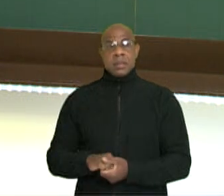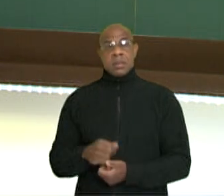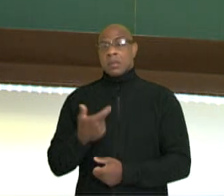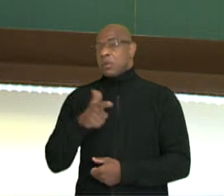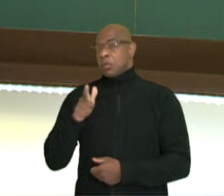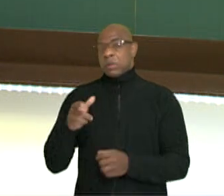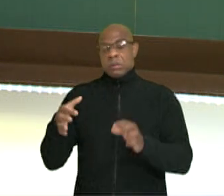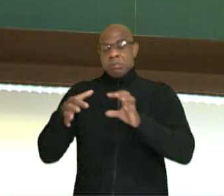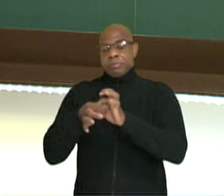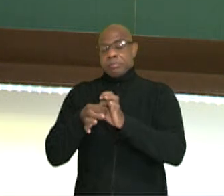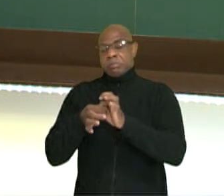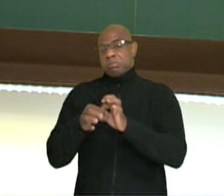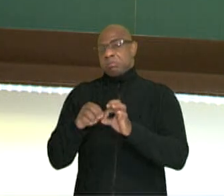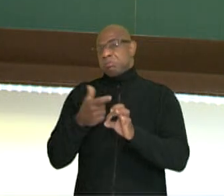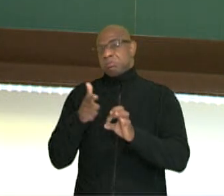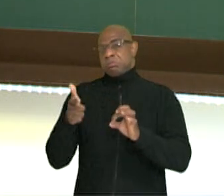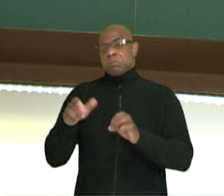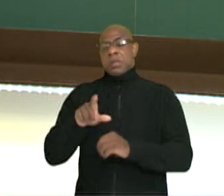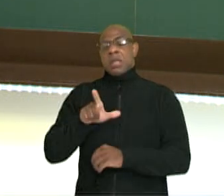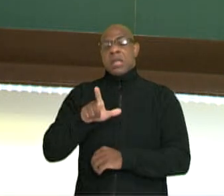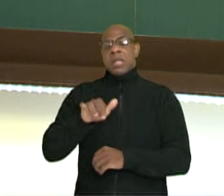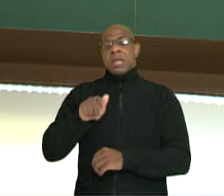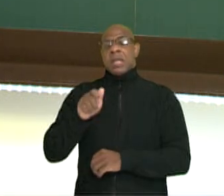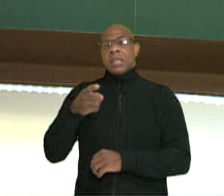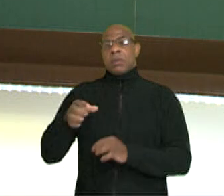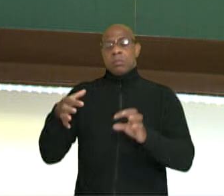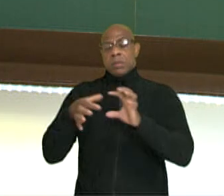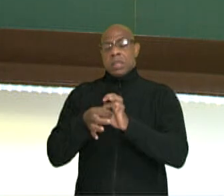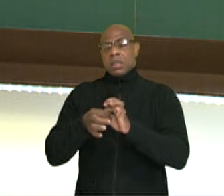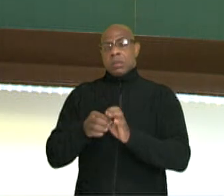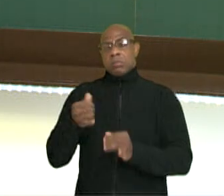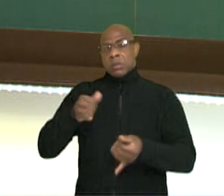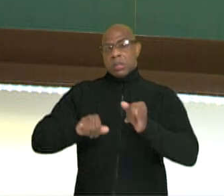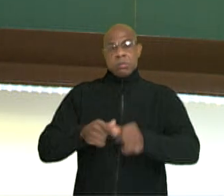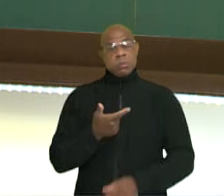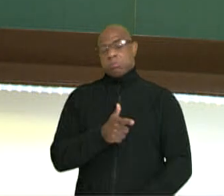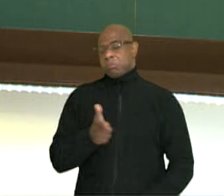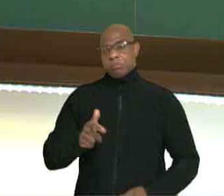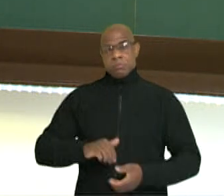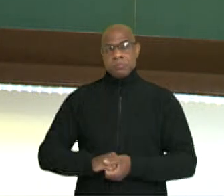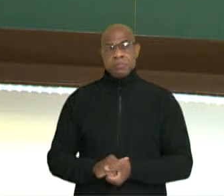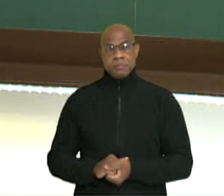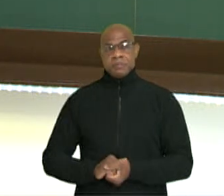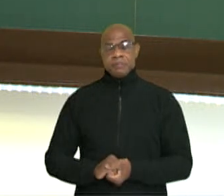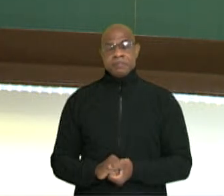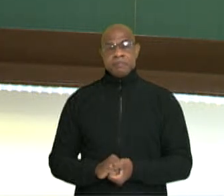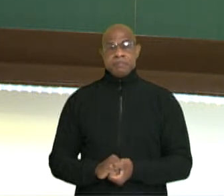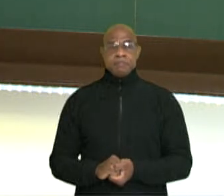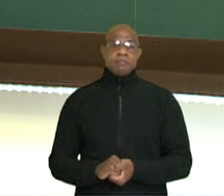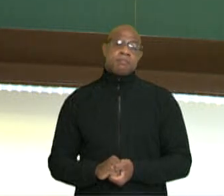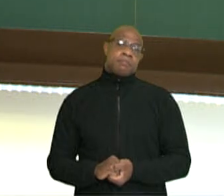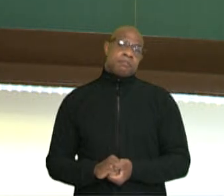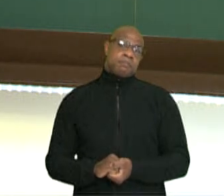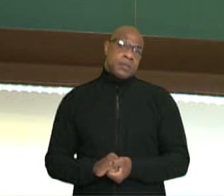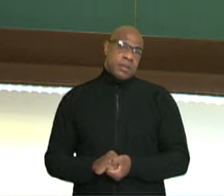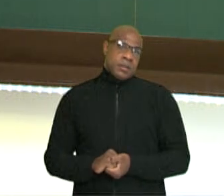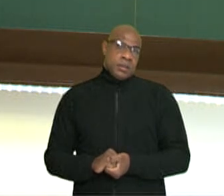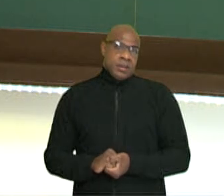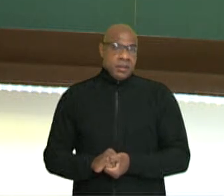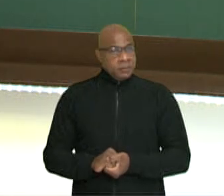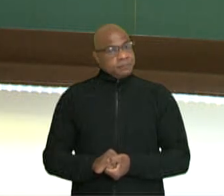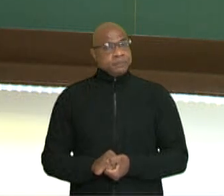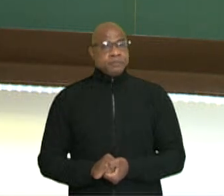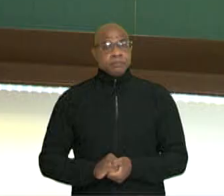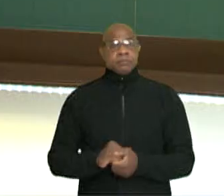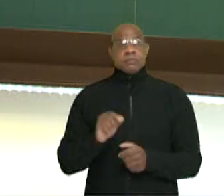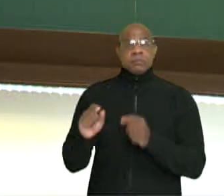e aí observando isso, o Linus Pauling fez a sua teoria do octeto. O que torna os elementos